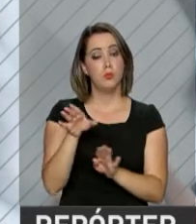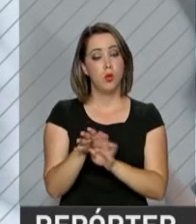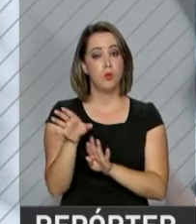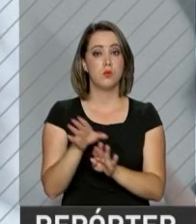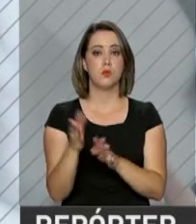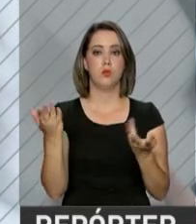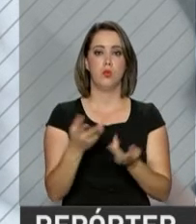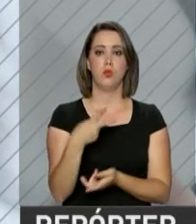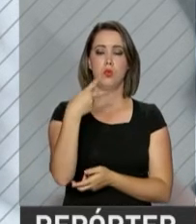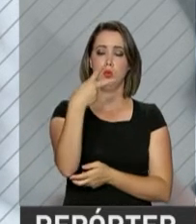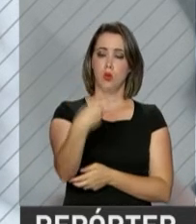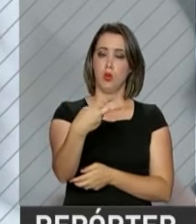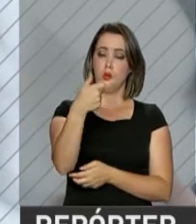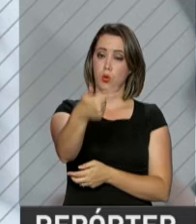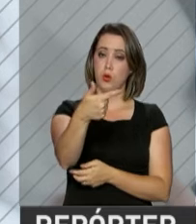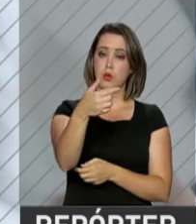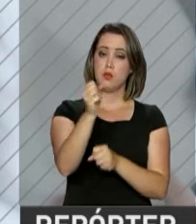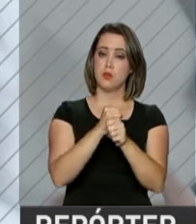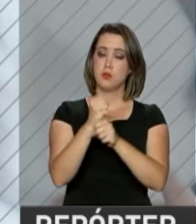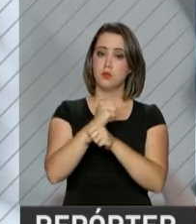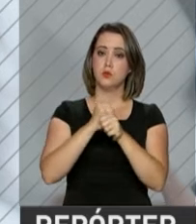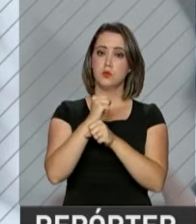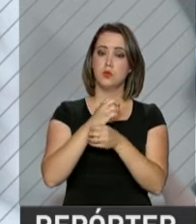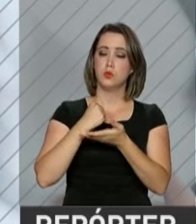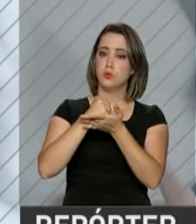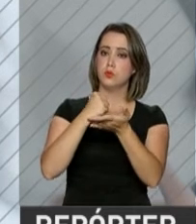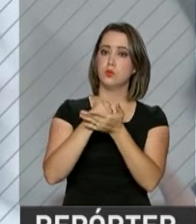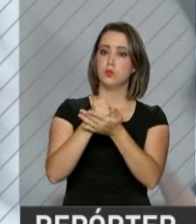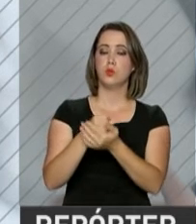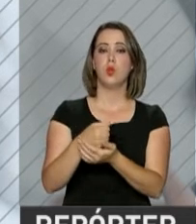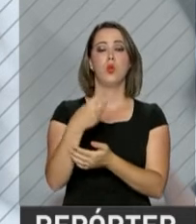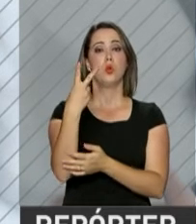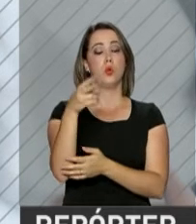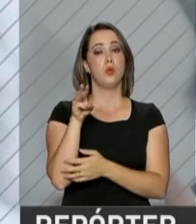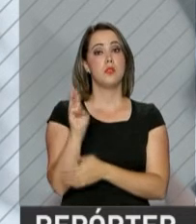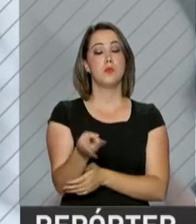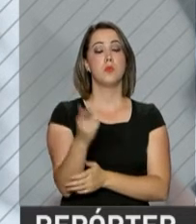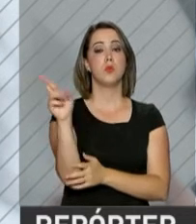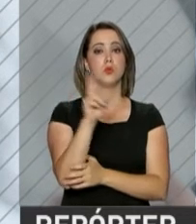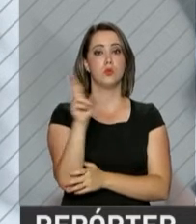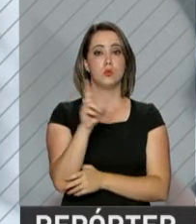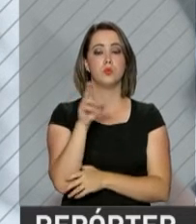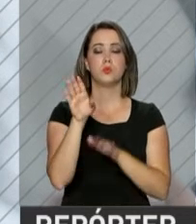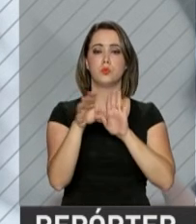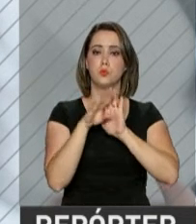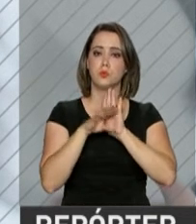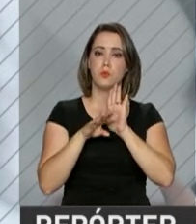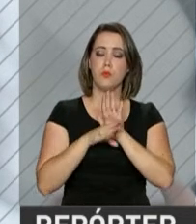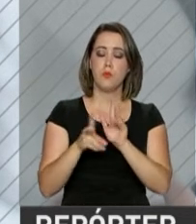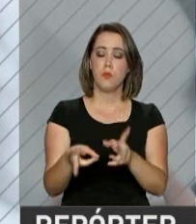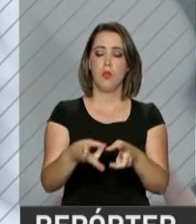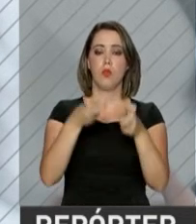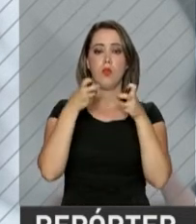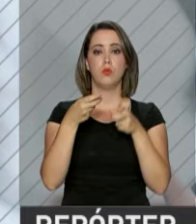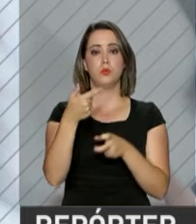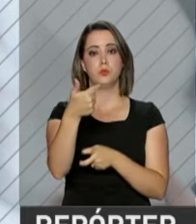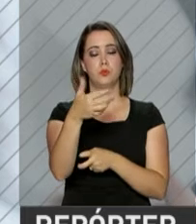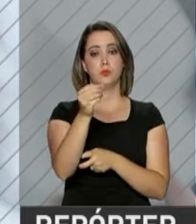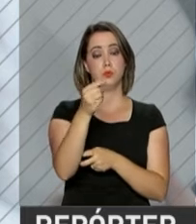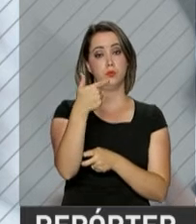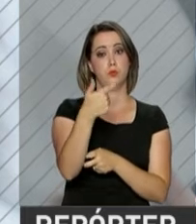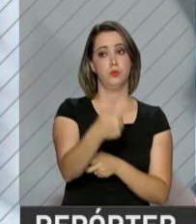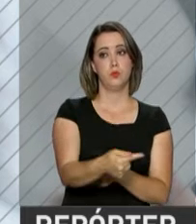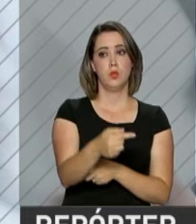próximos dois anos o governo pretende investir dois milhões de reais no programa a expectativa para 2017 cerca de